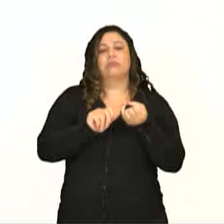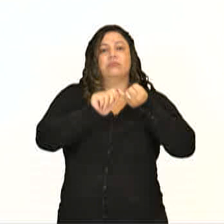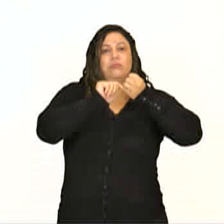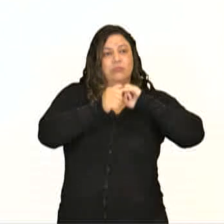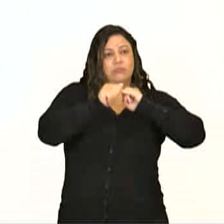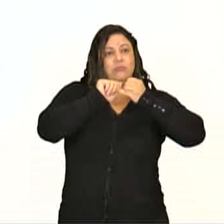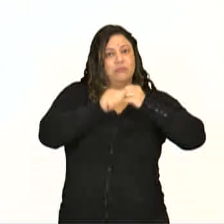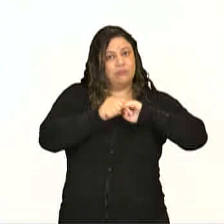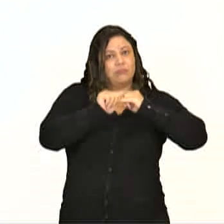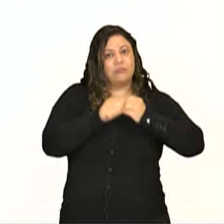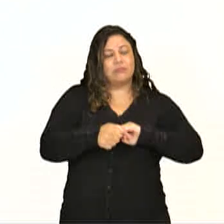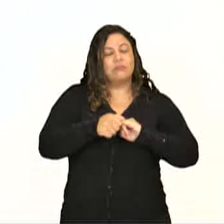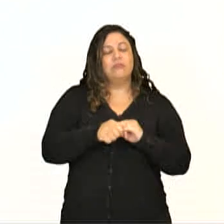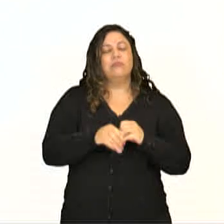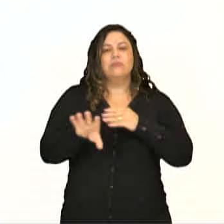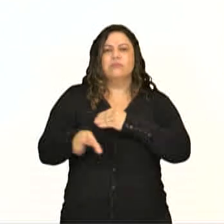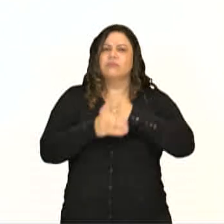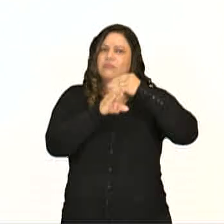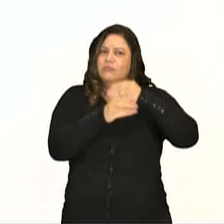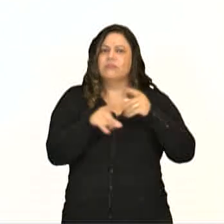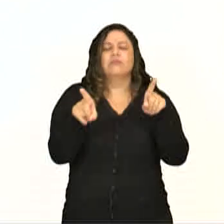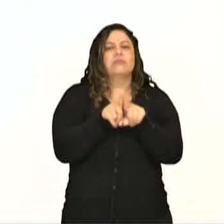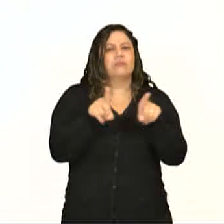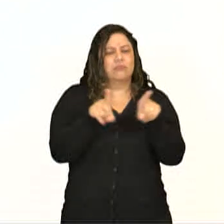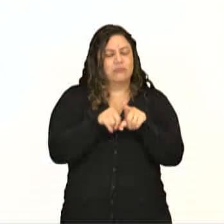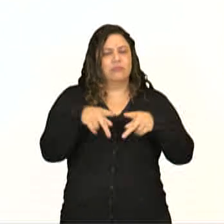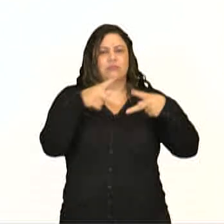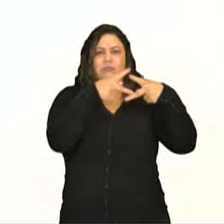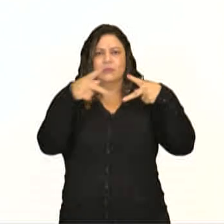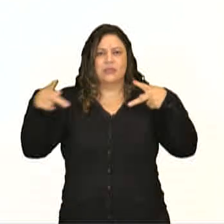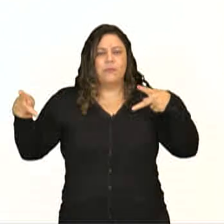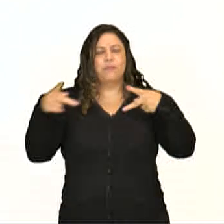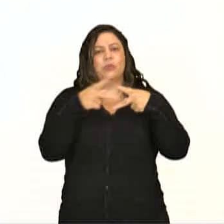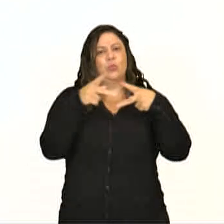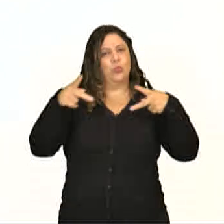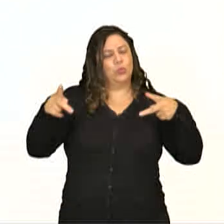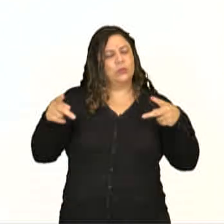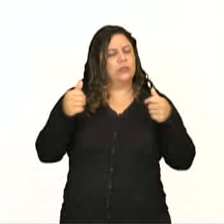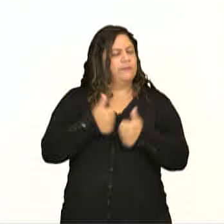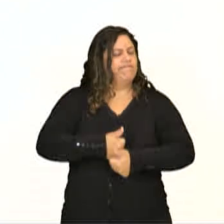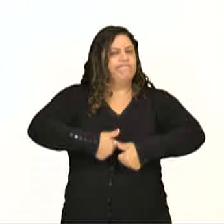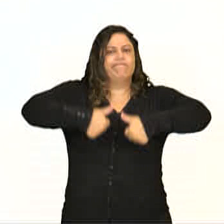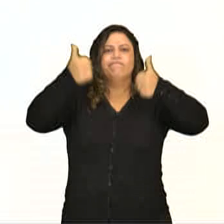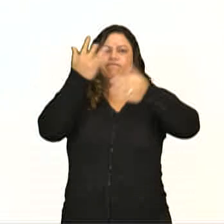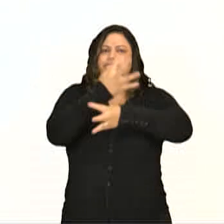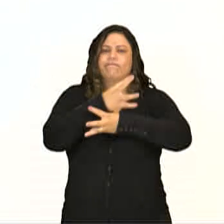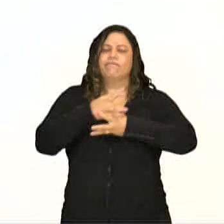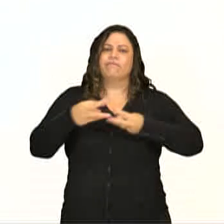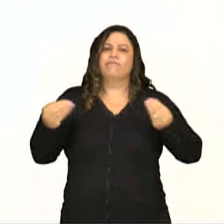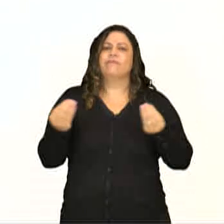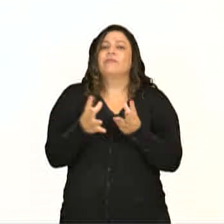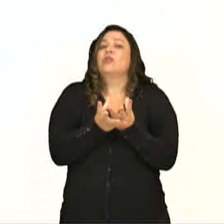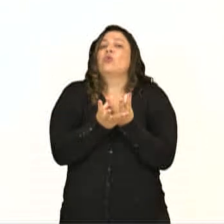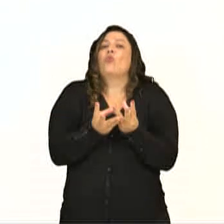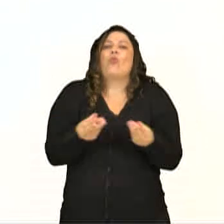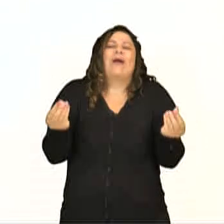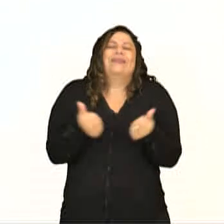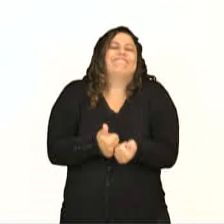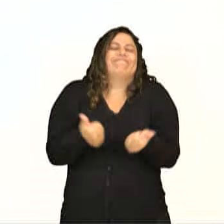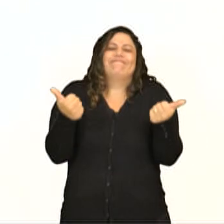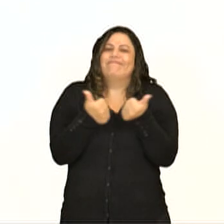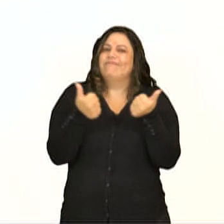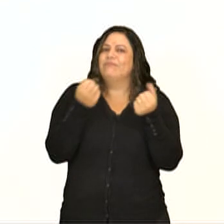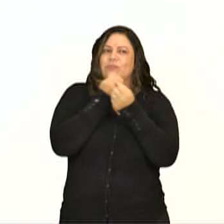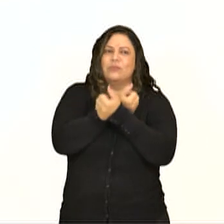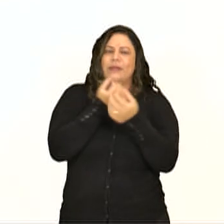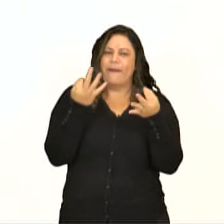ok? Eles constituem também fonte de proteína de excelente qualidade. Então, perfeito, né, gente?